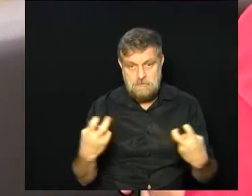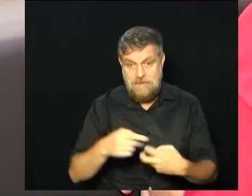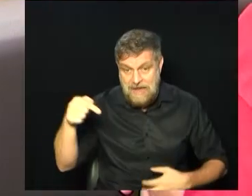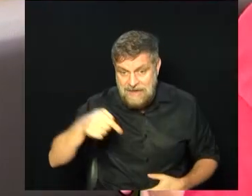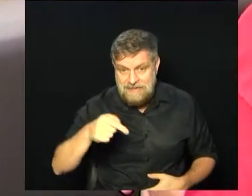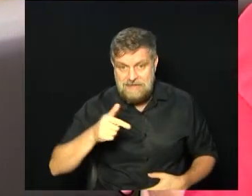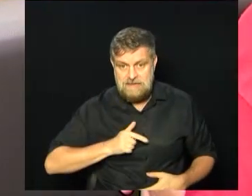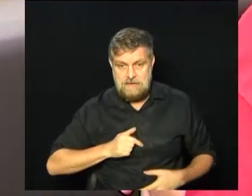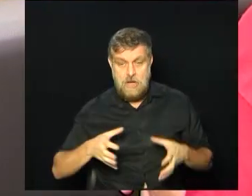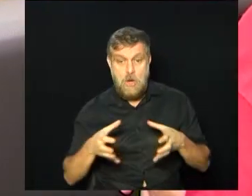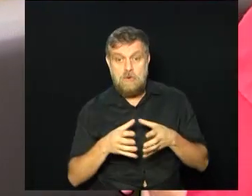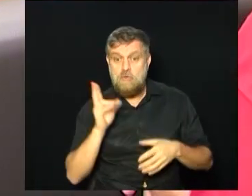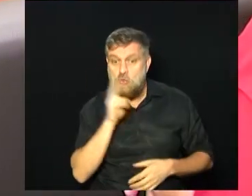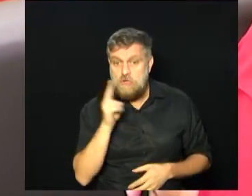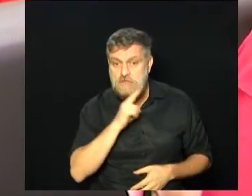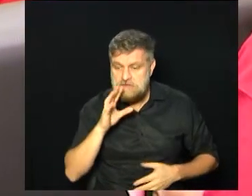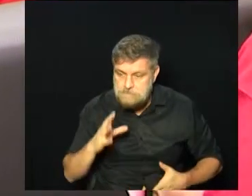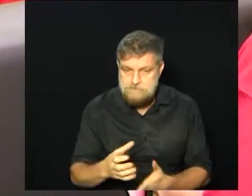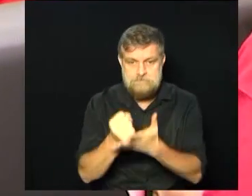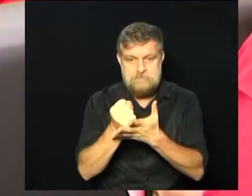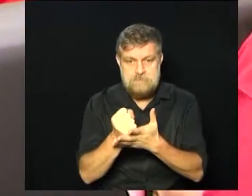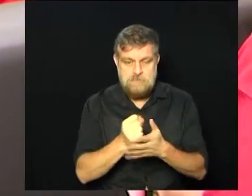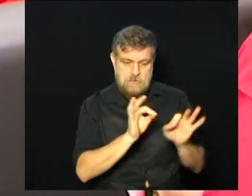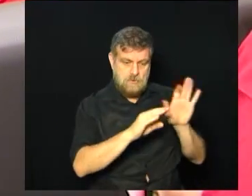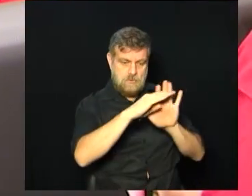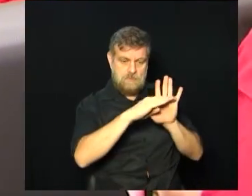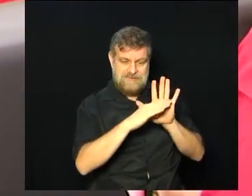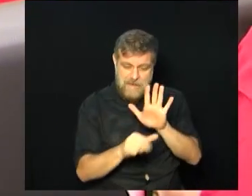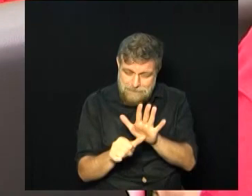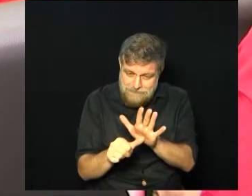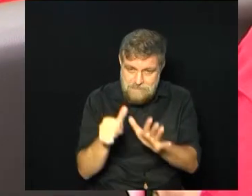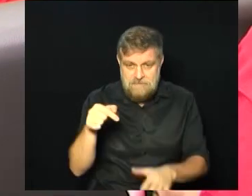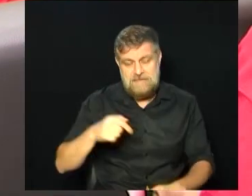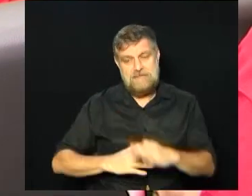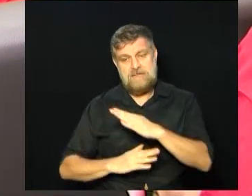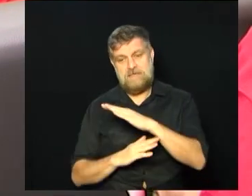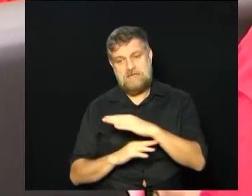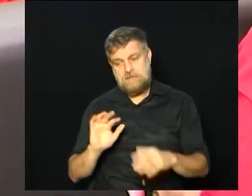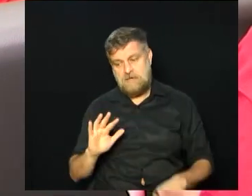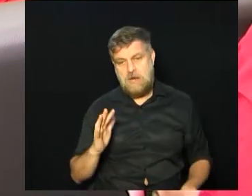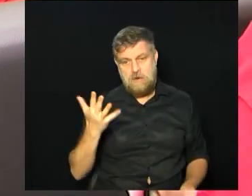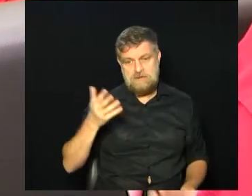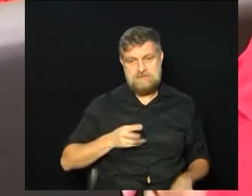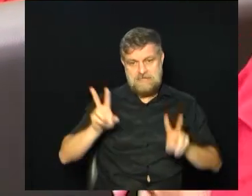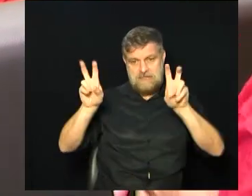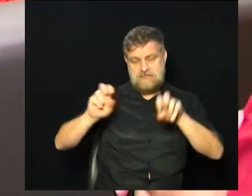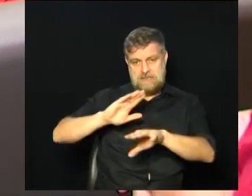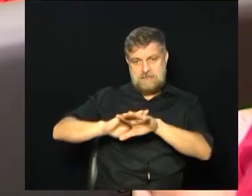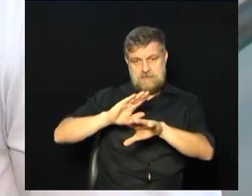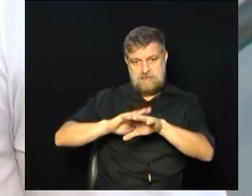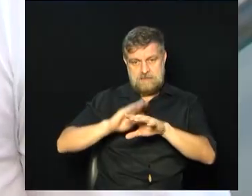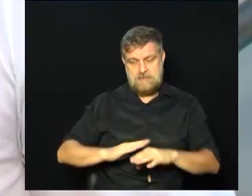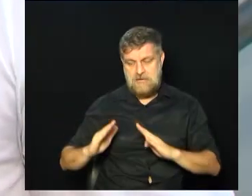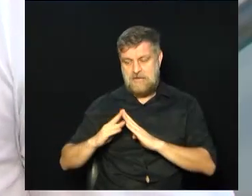É Brigada de Emergência. Um projeto que acontece pela primeira vez na Câmara de Campinas, sob realização da